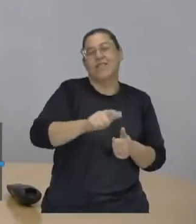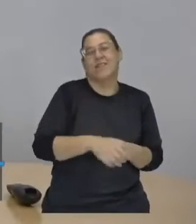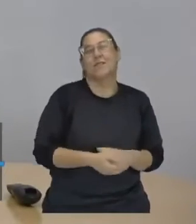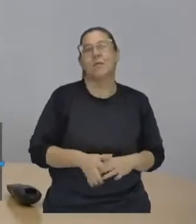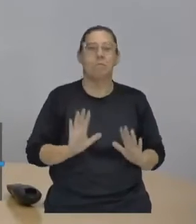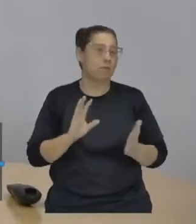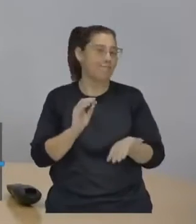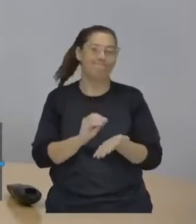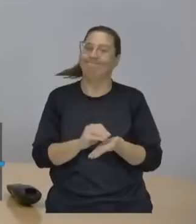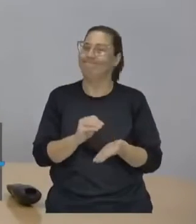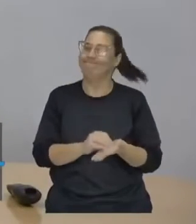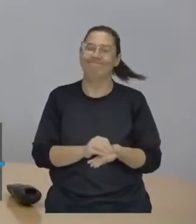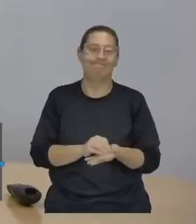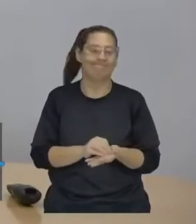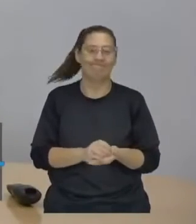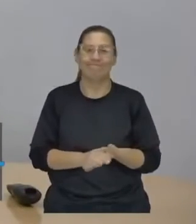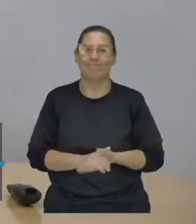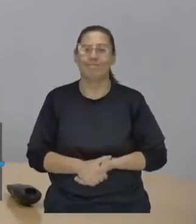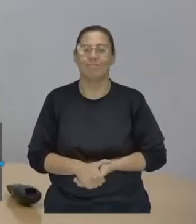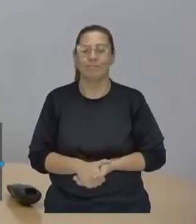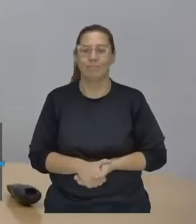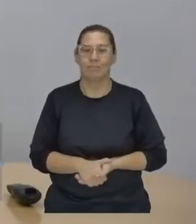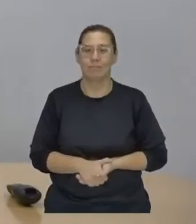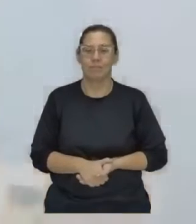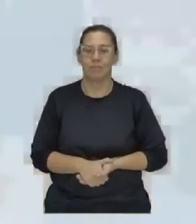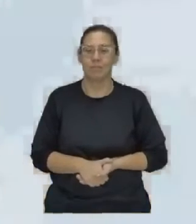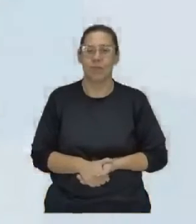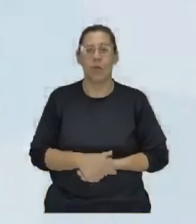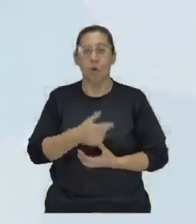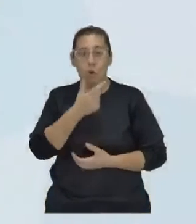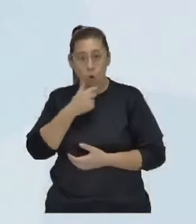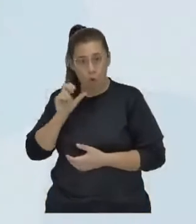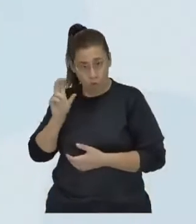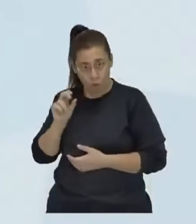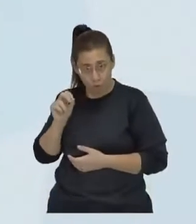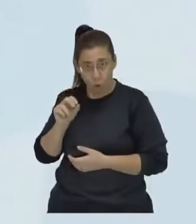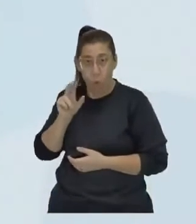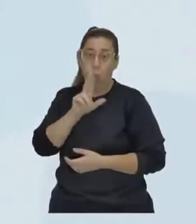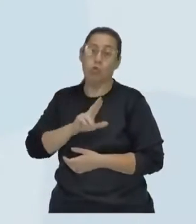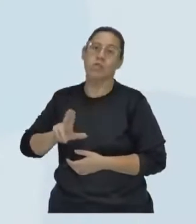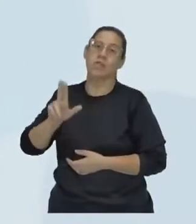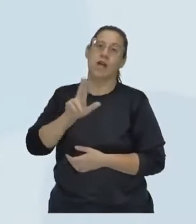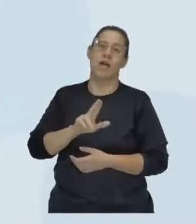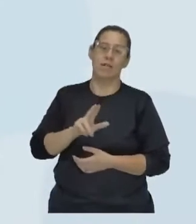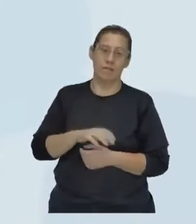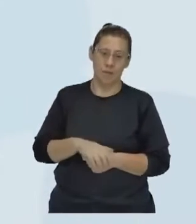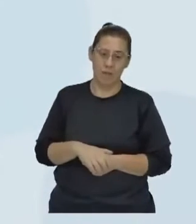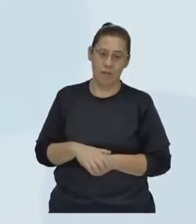mas não foi. Então, olha, o avô realmente usava, não pode ser